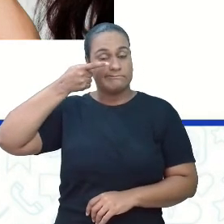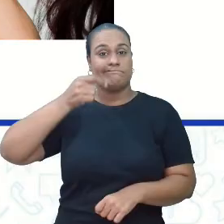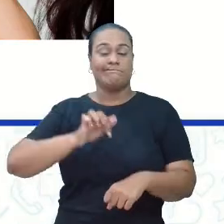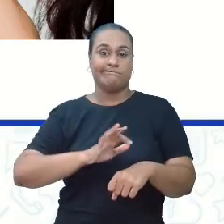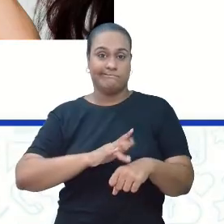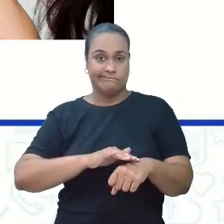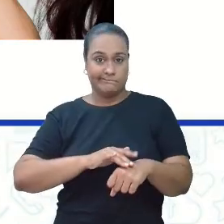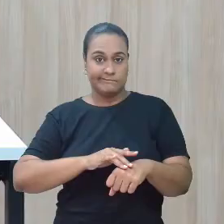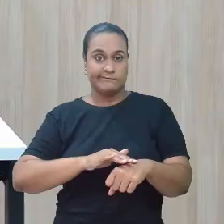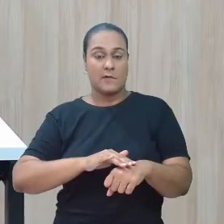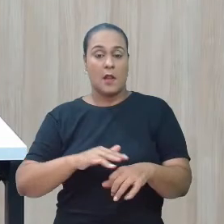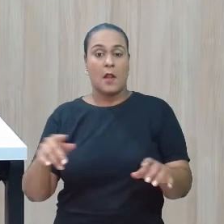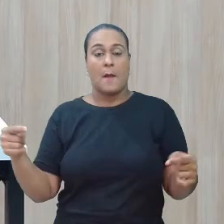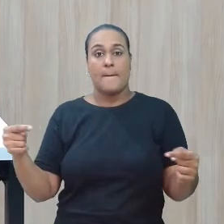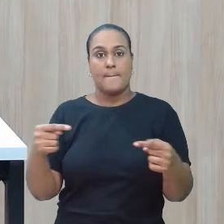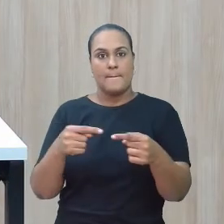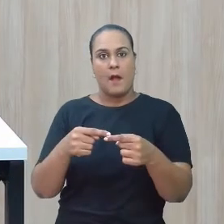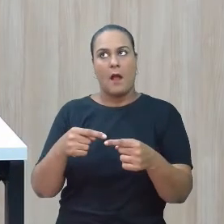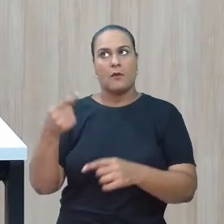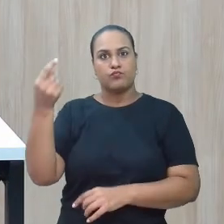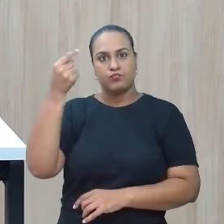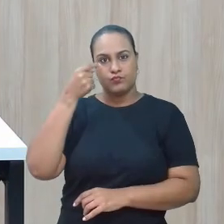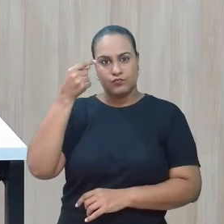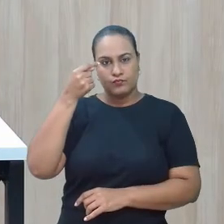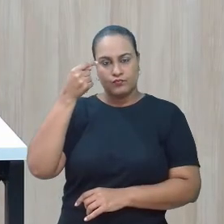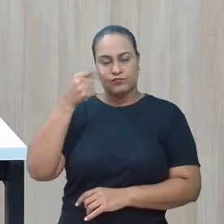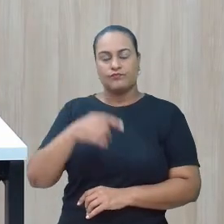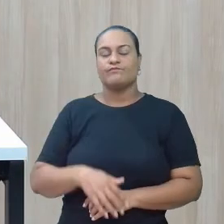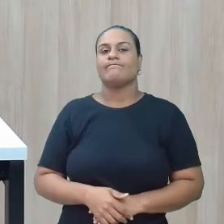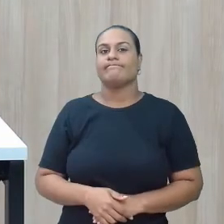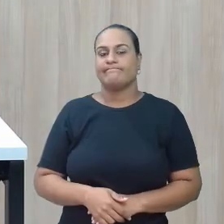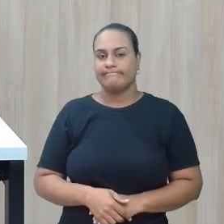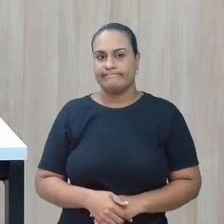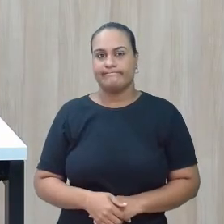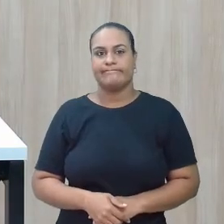que estão apresentando aí para a gente, né? Que estão